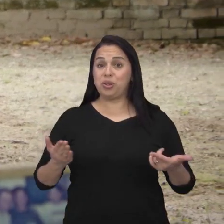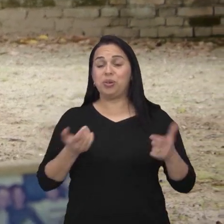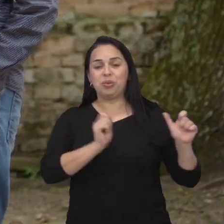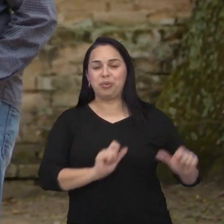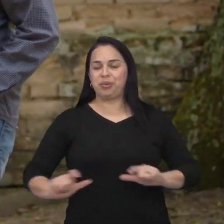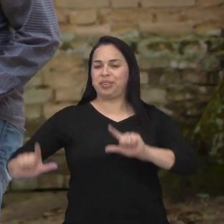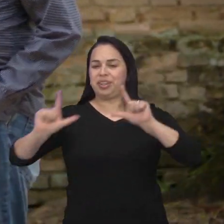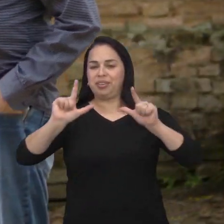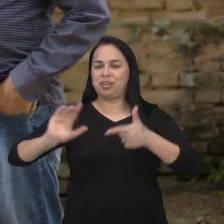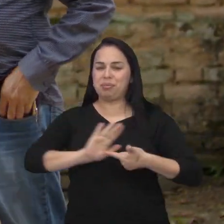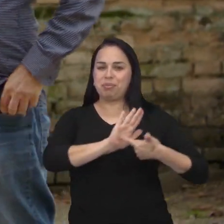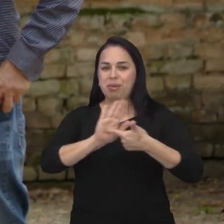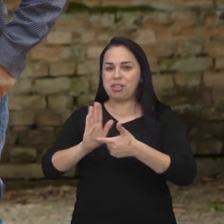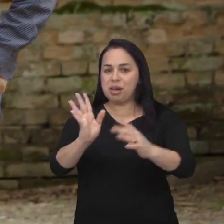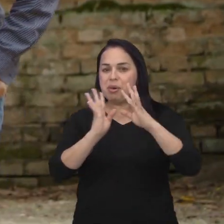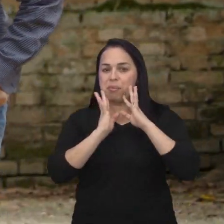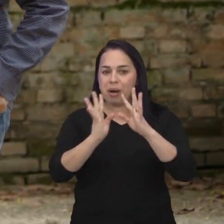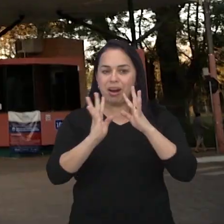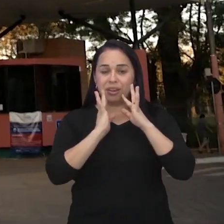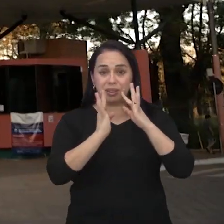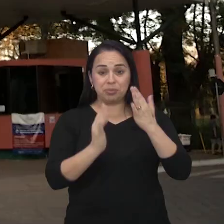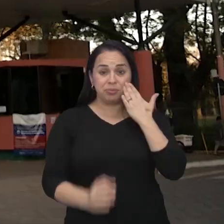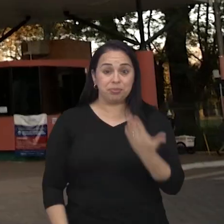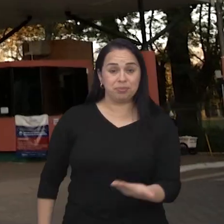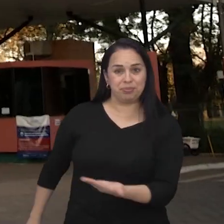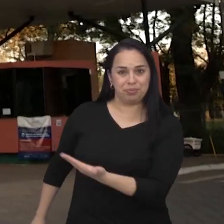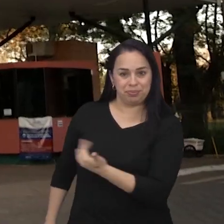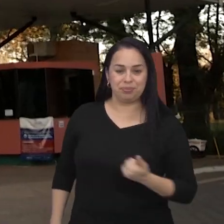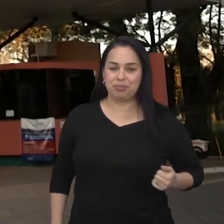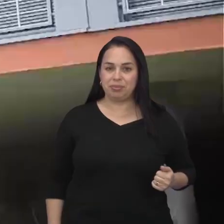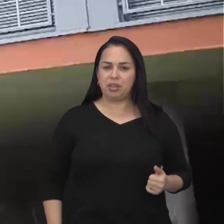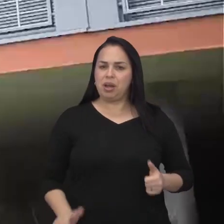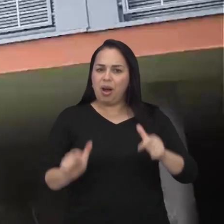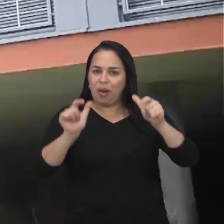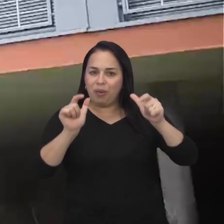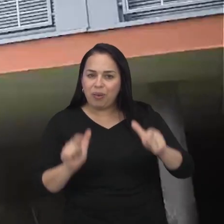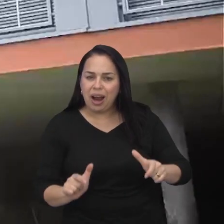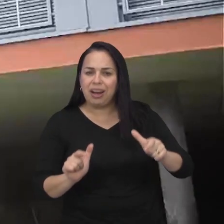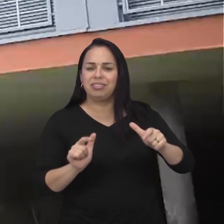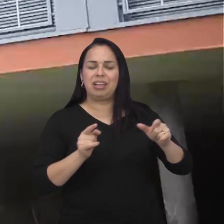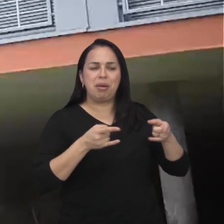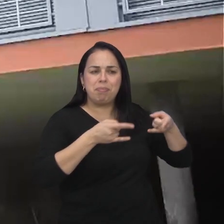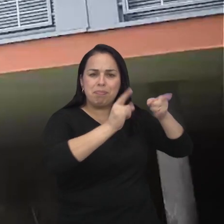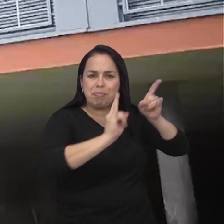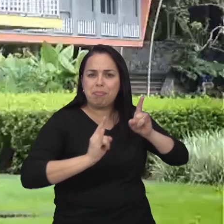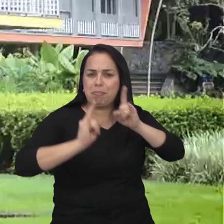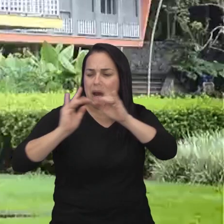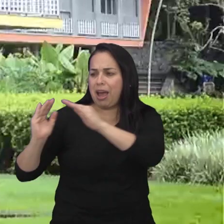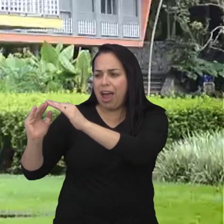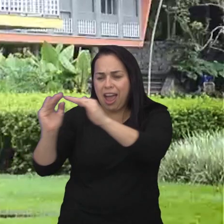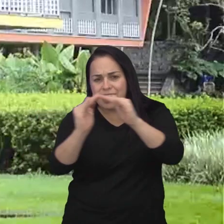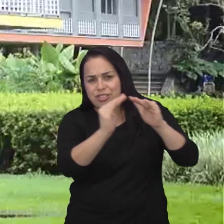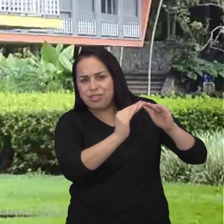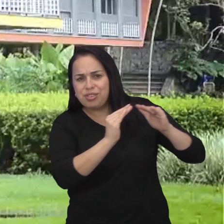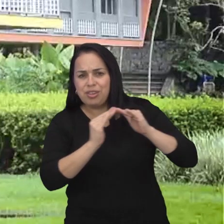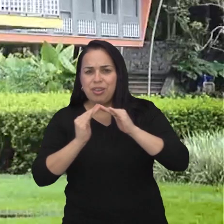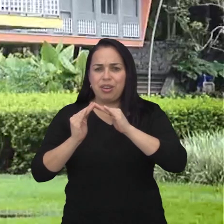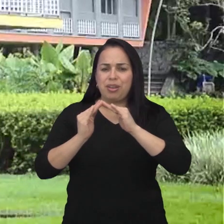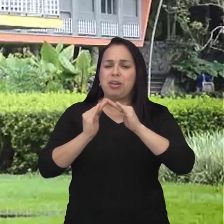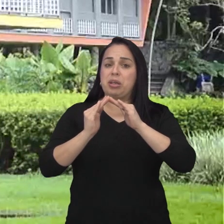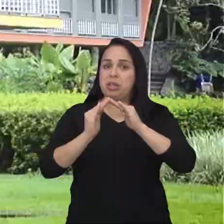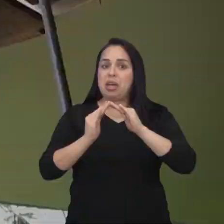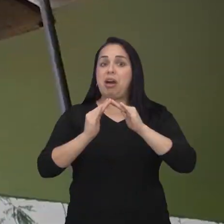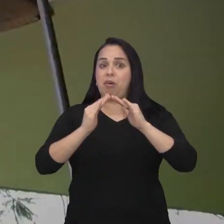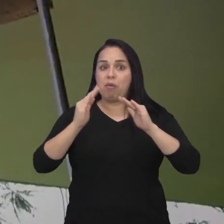cenário do Entrevistas de hoje é o Parque da Cidade Roberto Burle Marx, um ambiente com obras de arquitetura e paisagismo